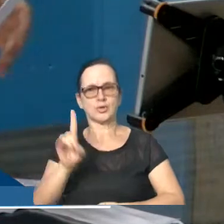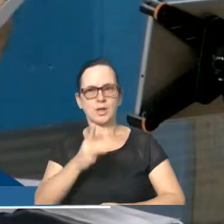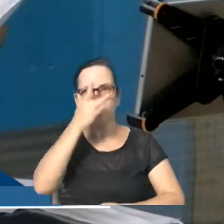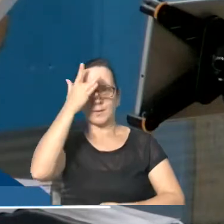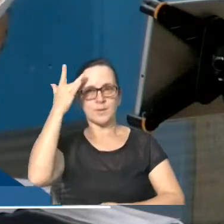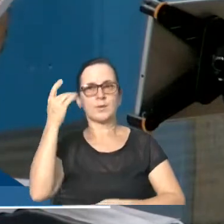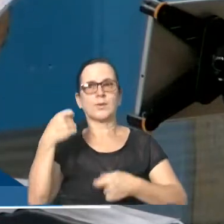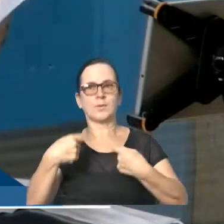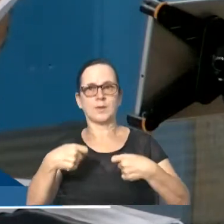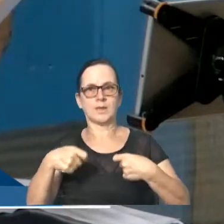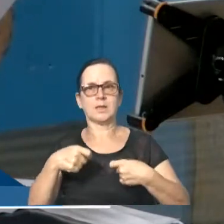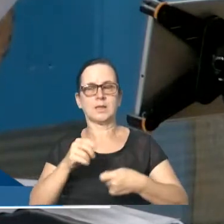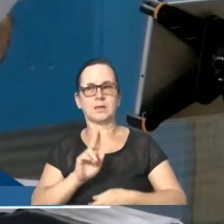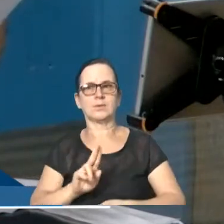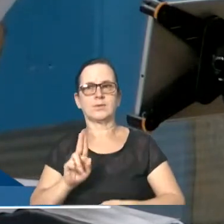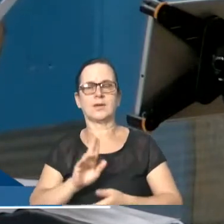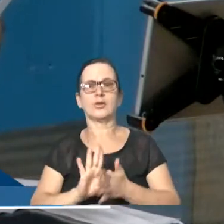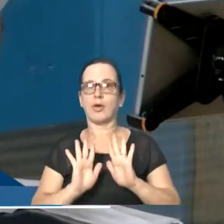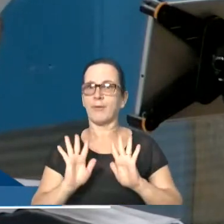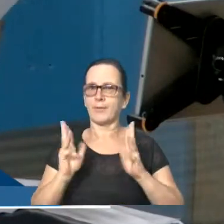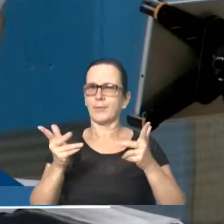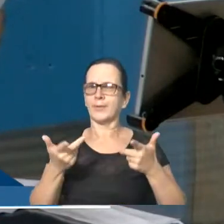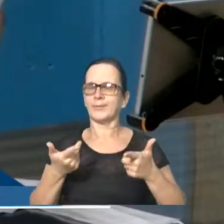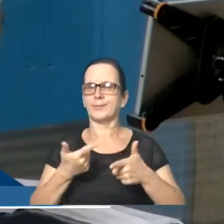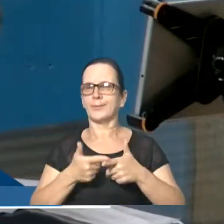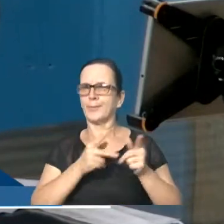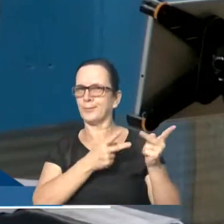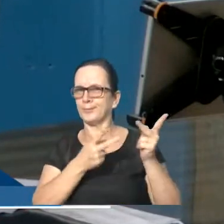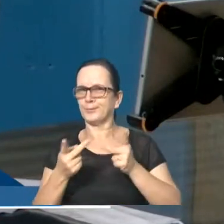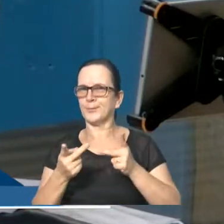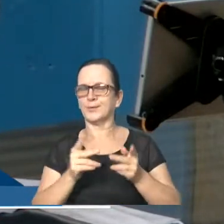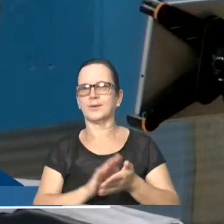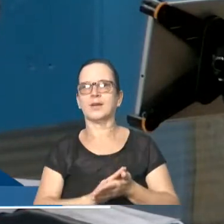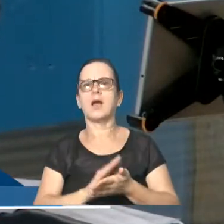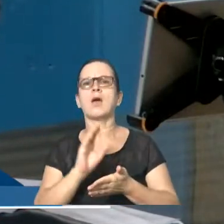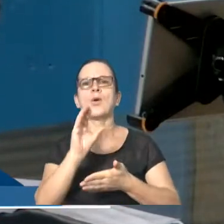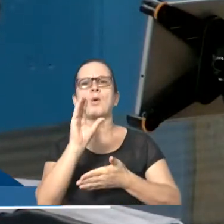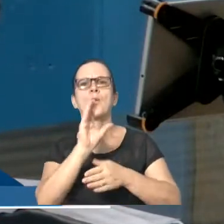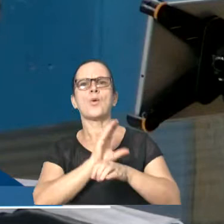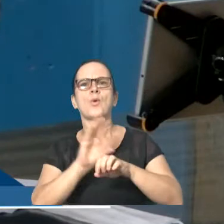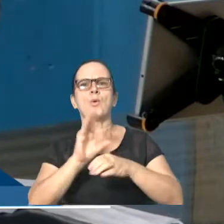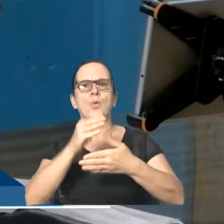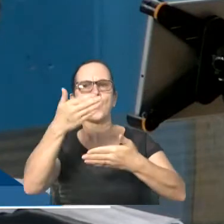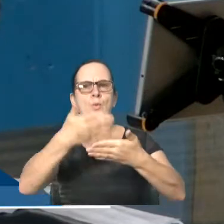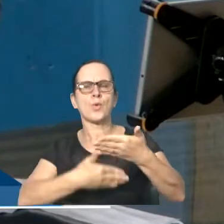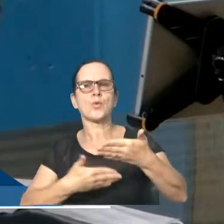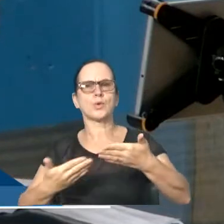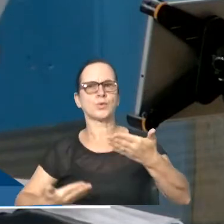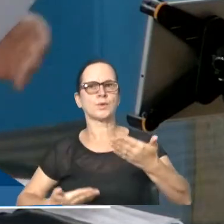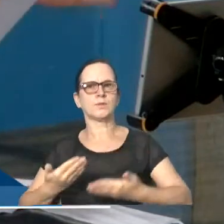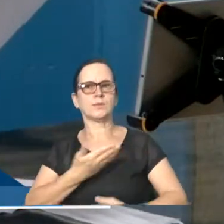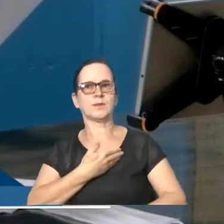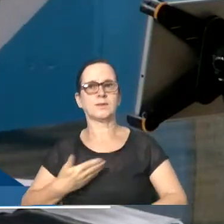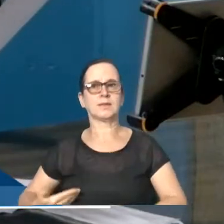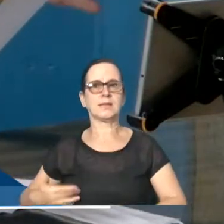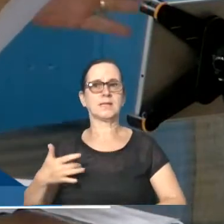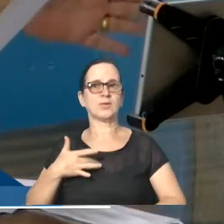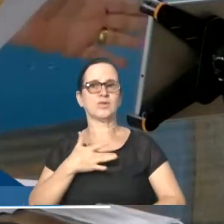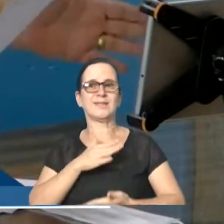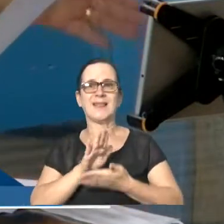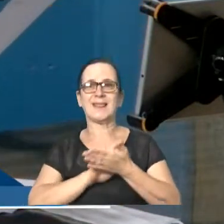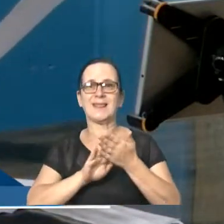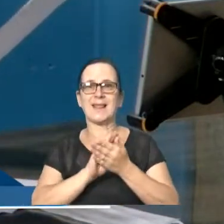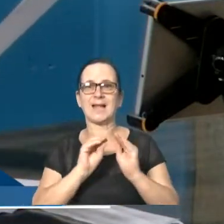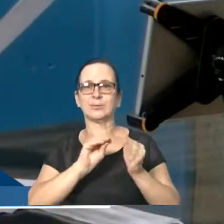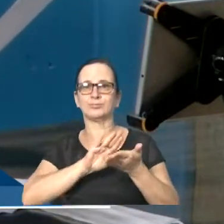precisam. Vamos lá saber se já resolveram essa questão. Quais cursos de capacitação estão disponíveis para os servidores da saúde? Nada, só